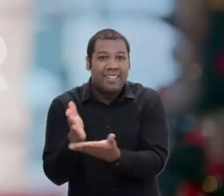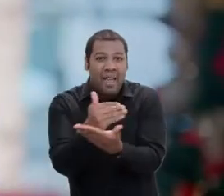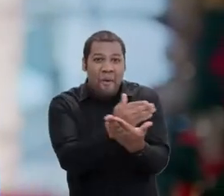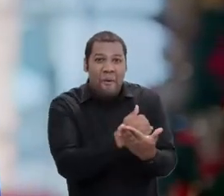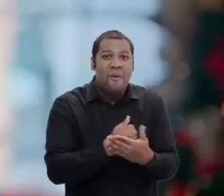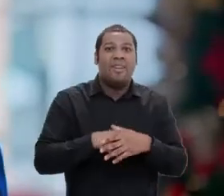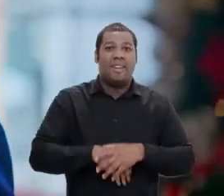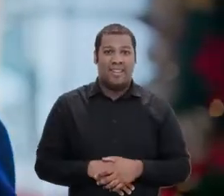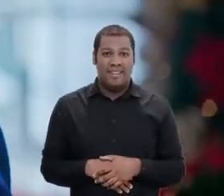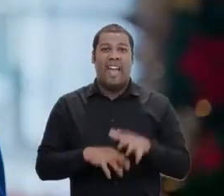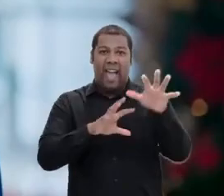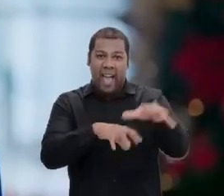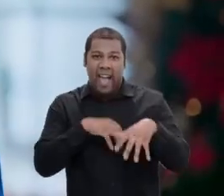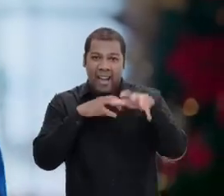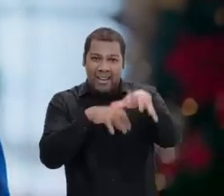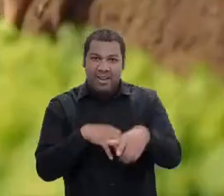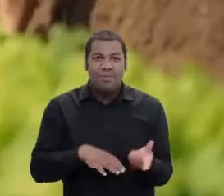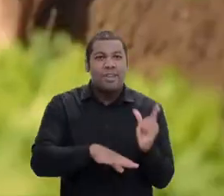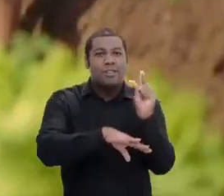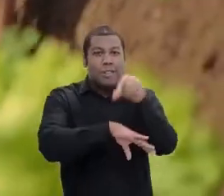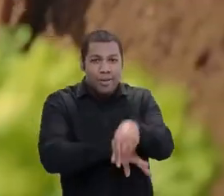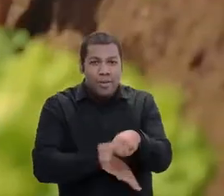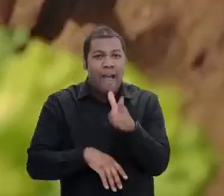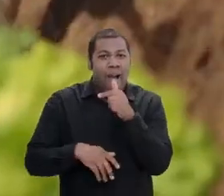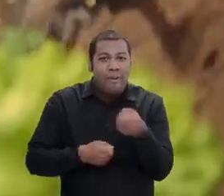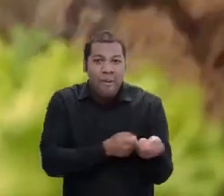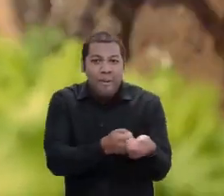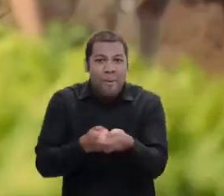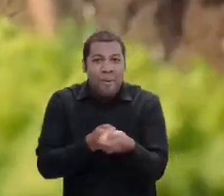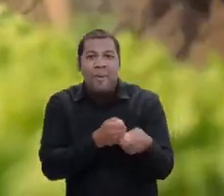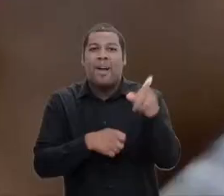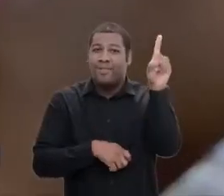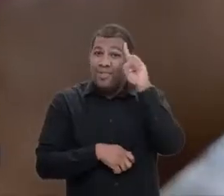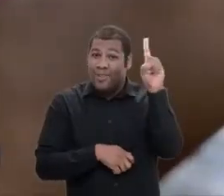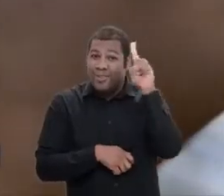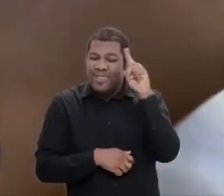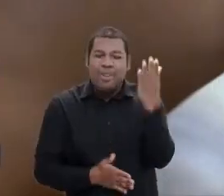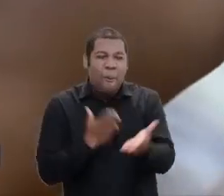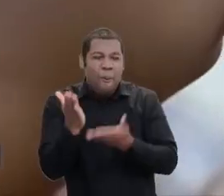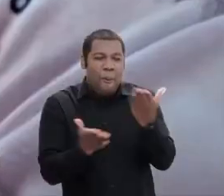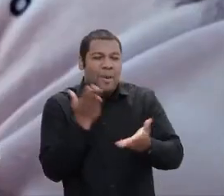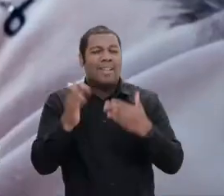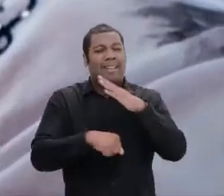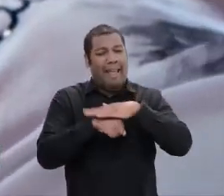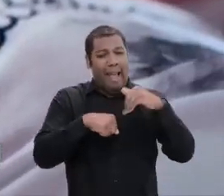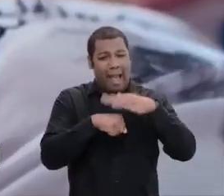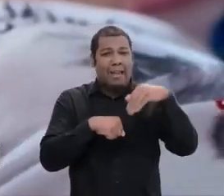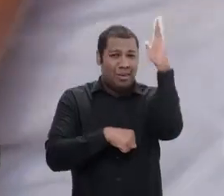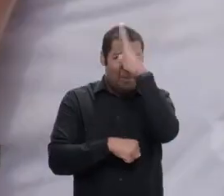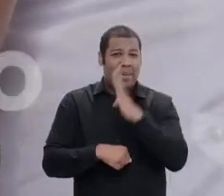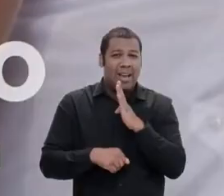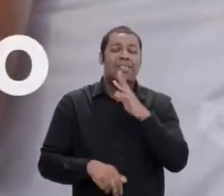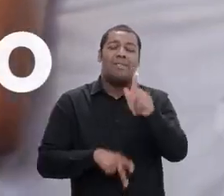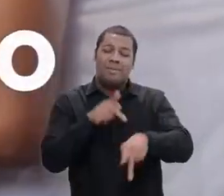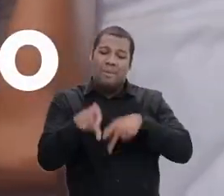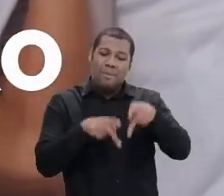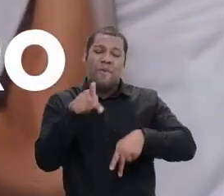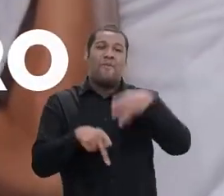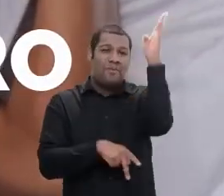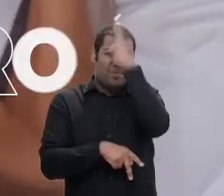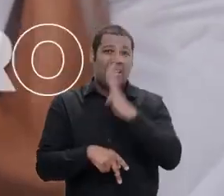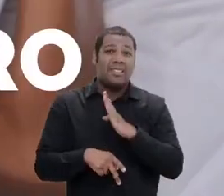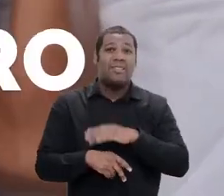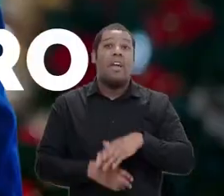o terreno, lançamos as sementes, aguamos todos os dias. Cuidamos com todo o carinho do Brasil e do